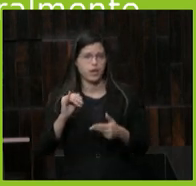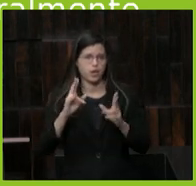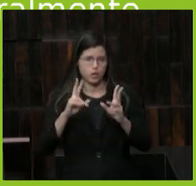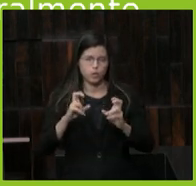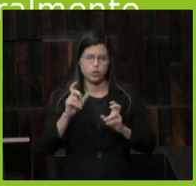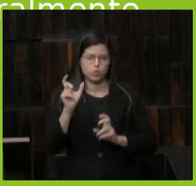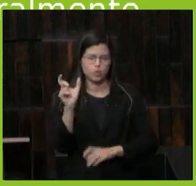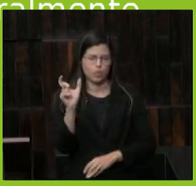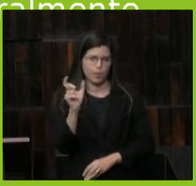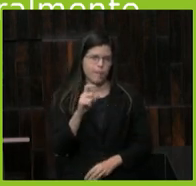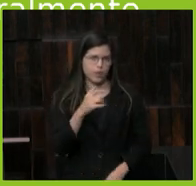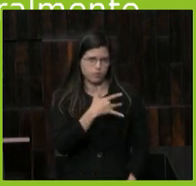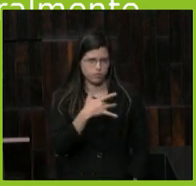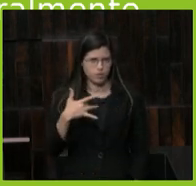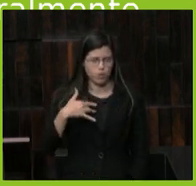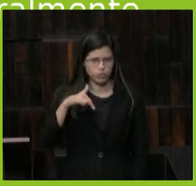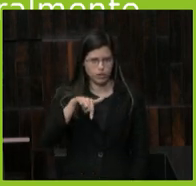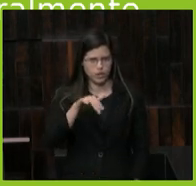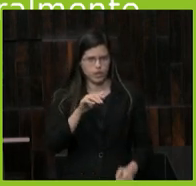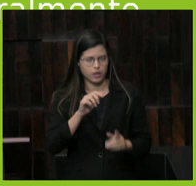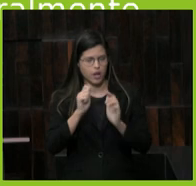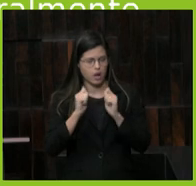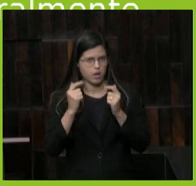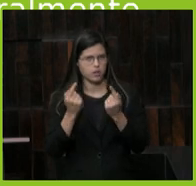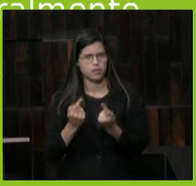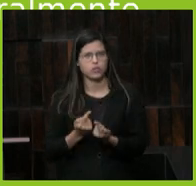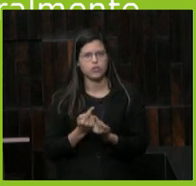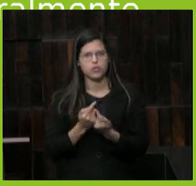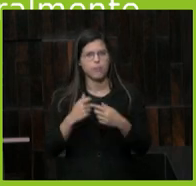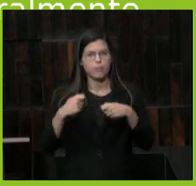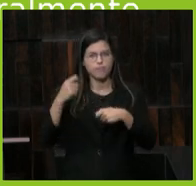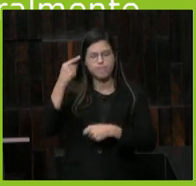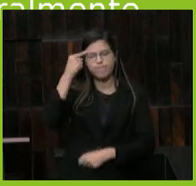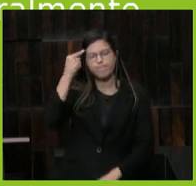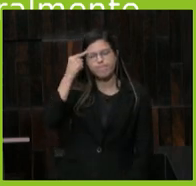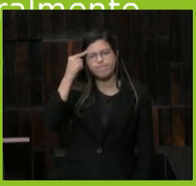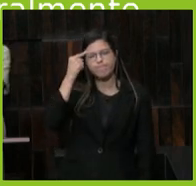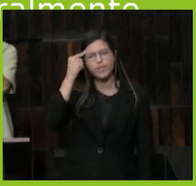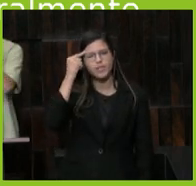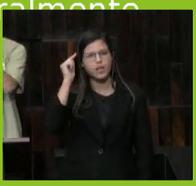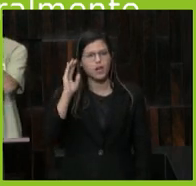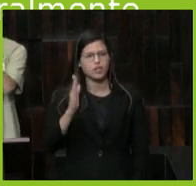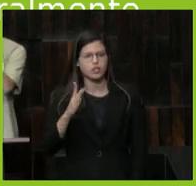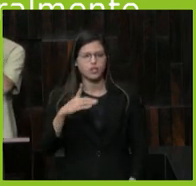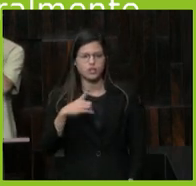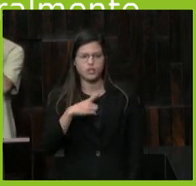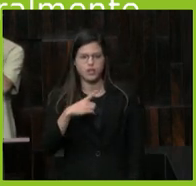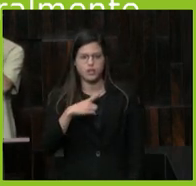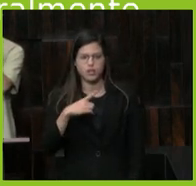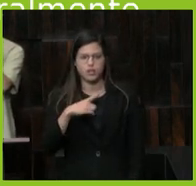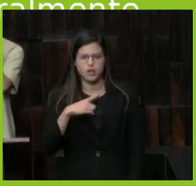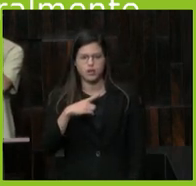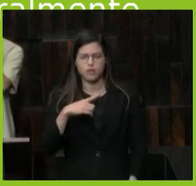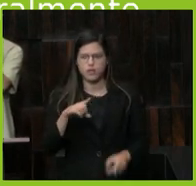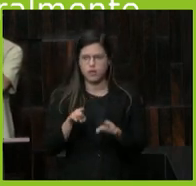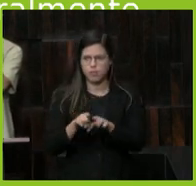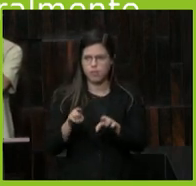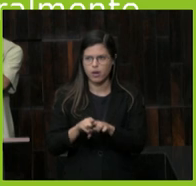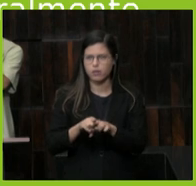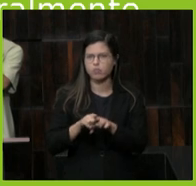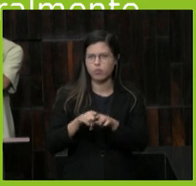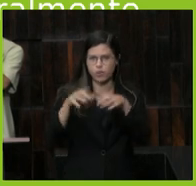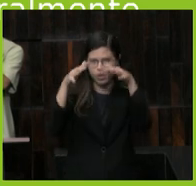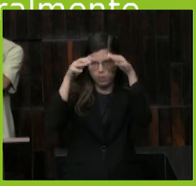LERJ. A gente tem que pensar bastante. Né? A gente já teve algumas decisões recentemente, o Tribunal de Justiça do Rio de